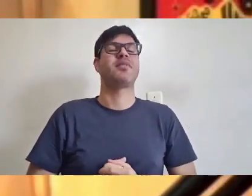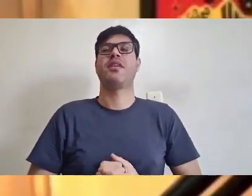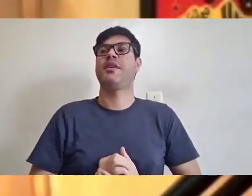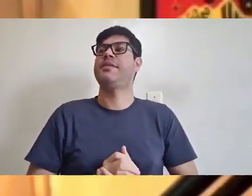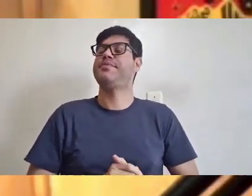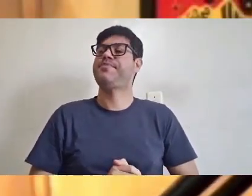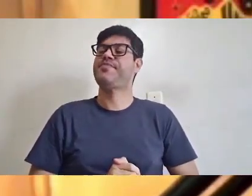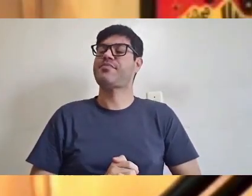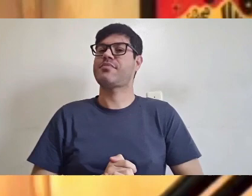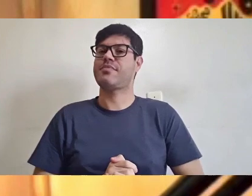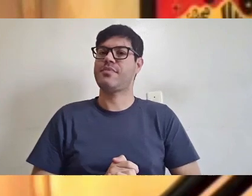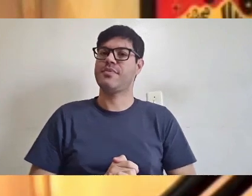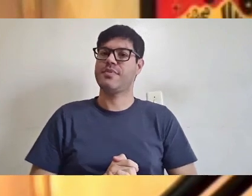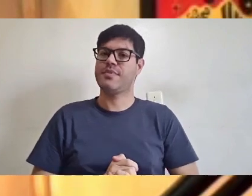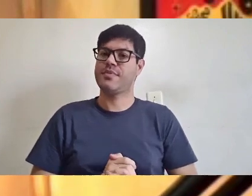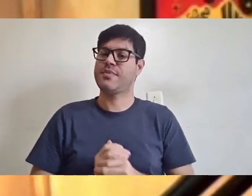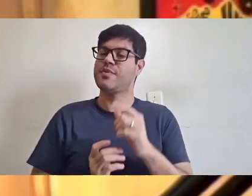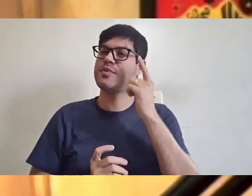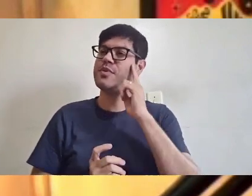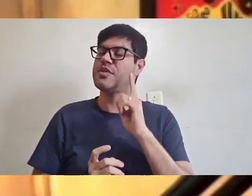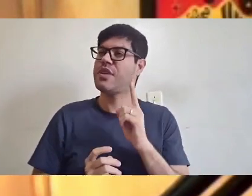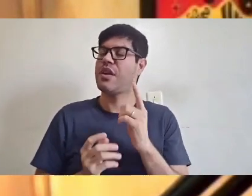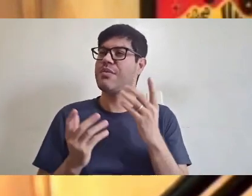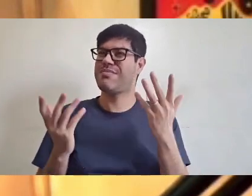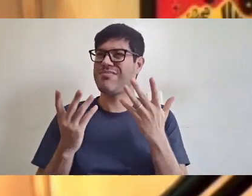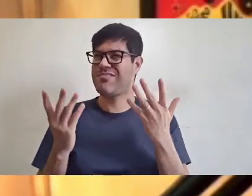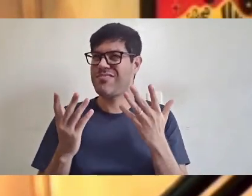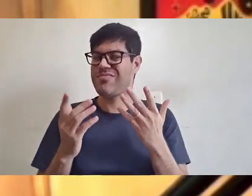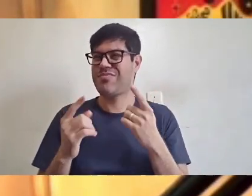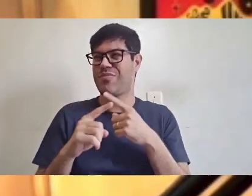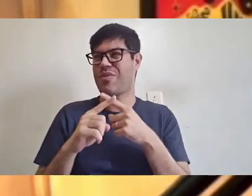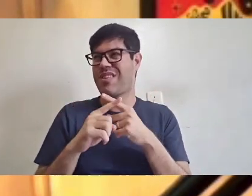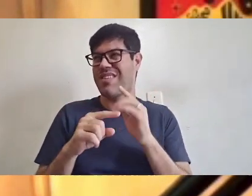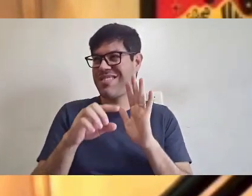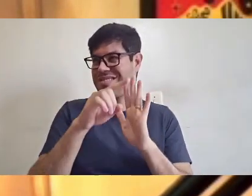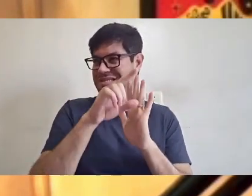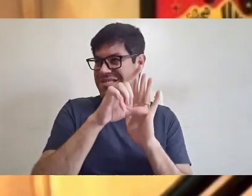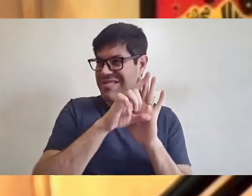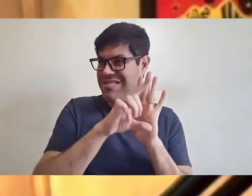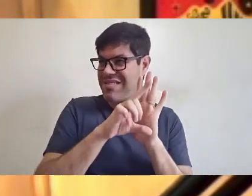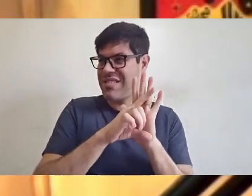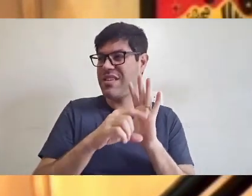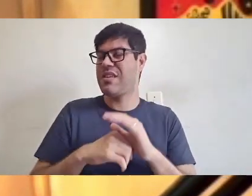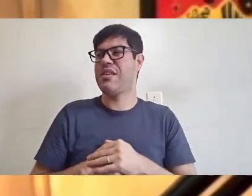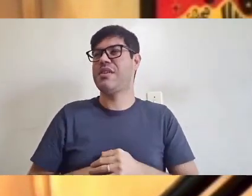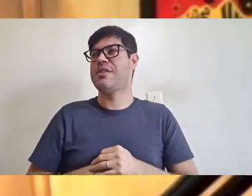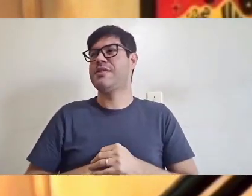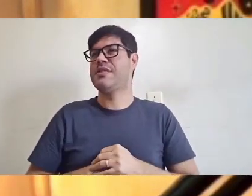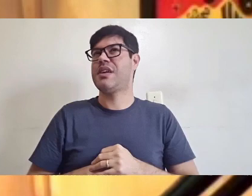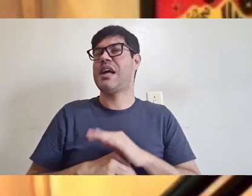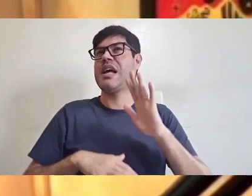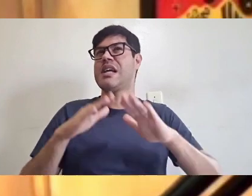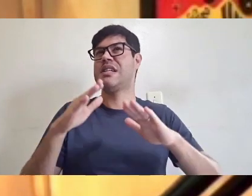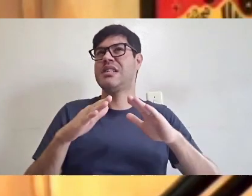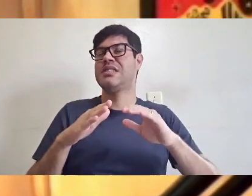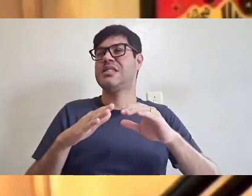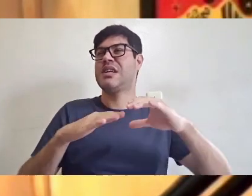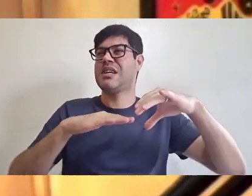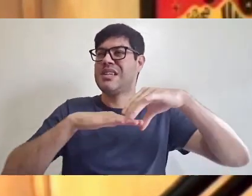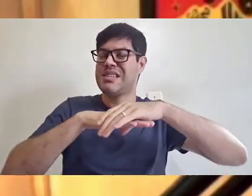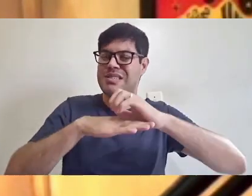isso não sei se pode hoje ou não. Acho que não pode mais pela lei, né? Pode o quê? Ter, por exemplo, garotos trabalhando em